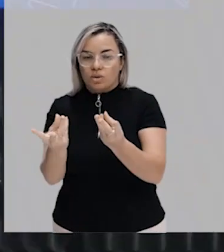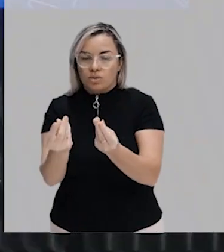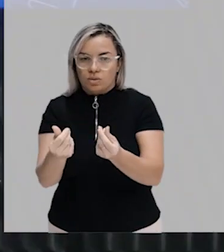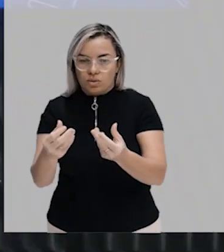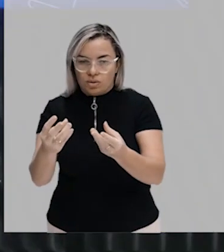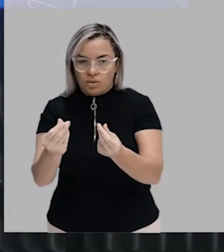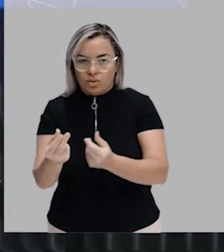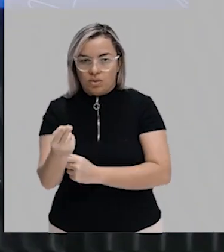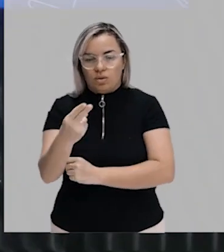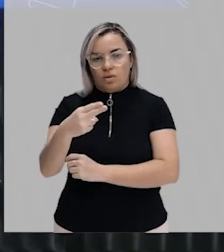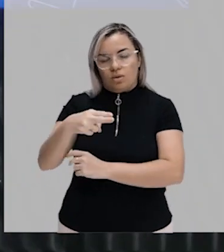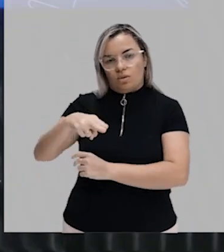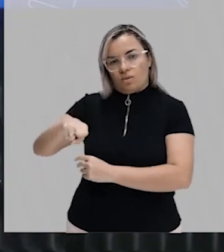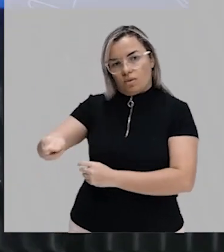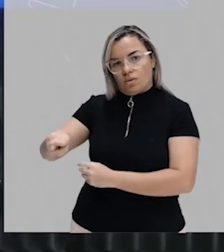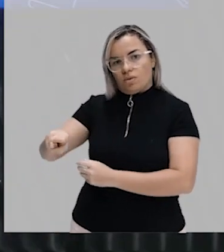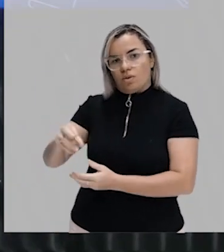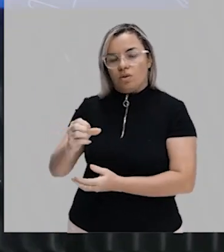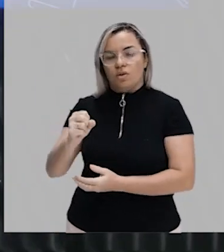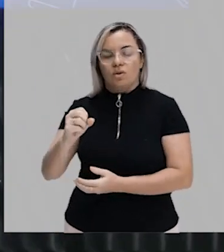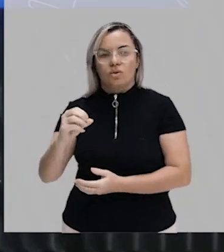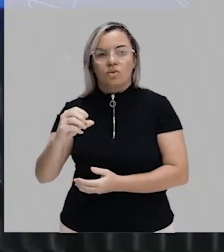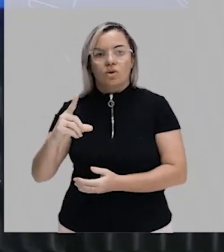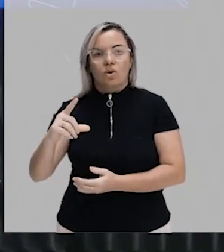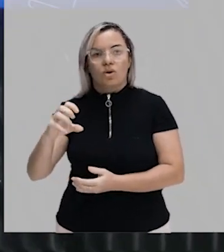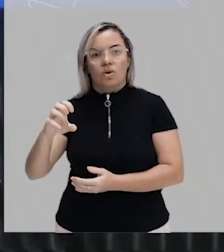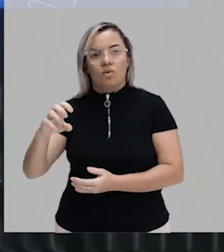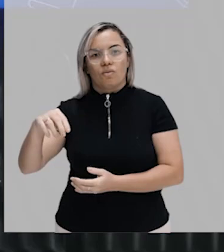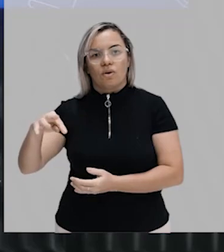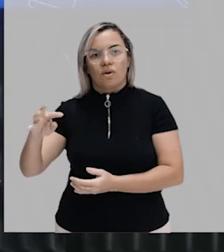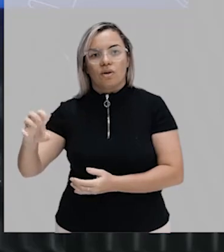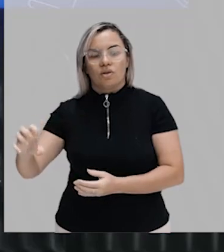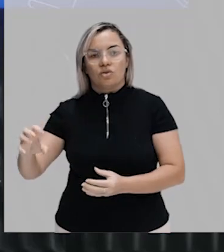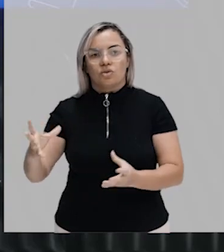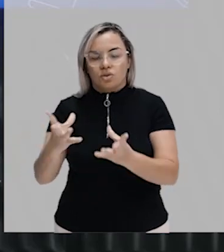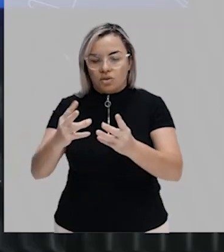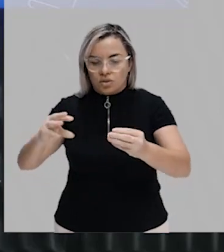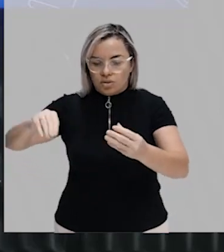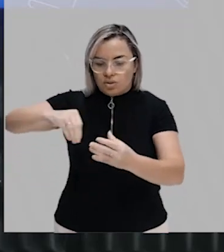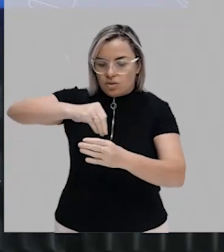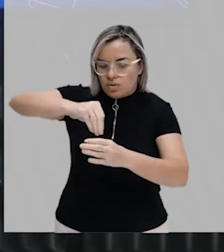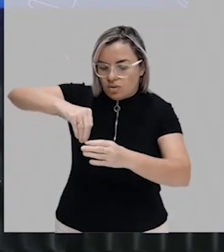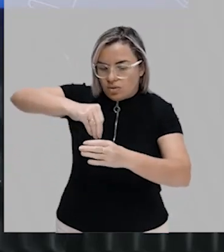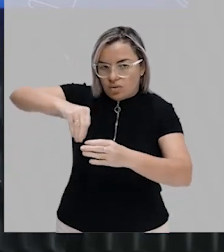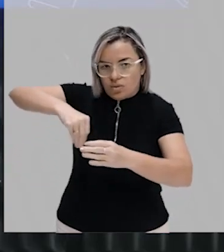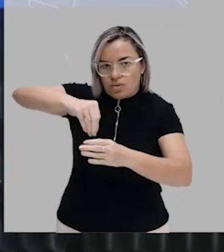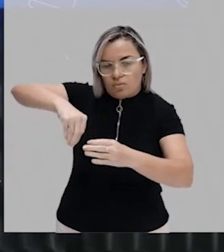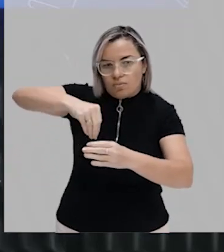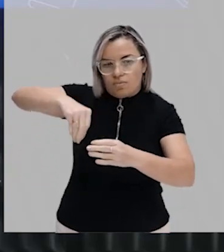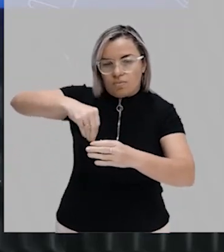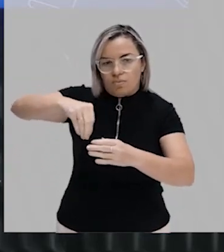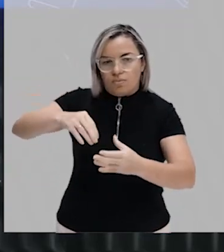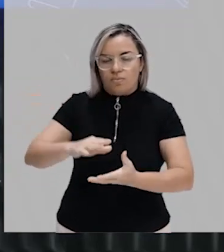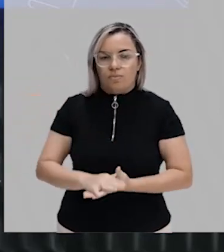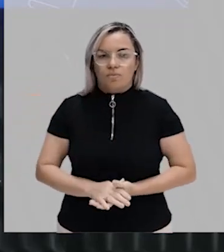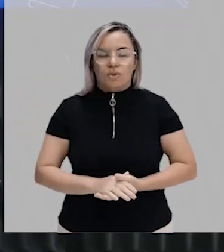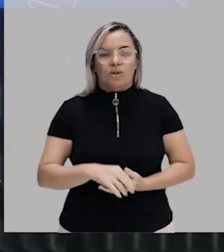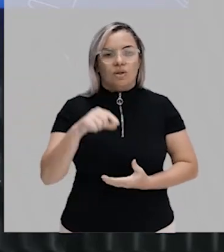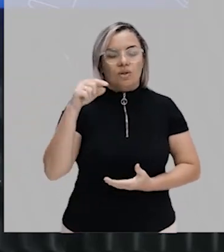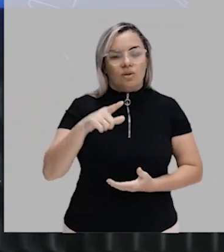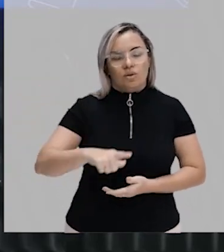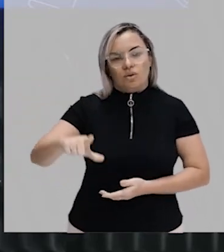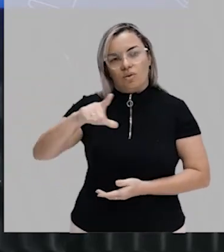vamos denominar de solvente. Normalmente, o solvente é a água, ok? Então, eu tenho um